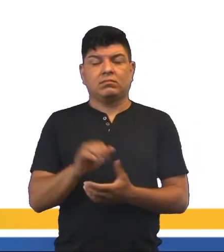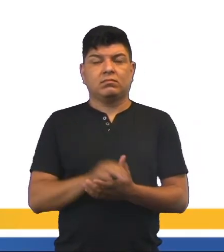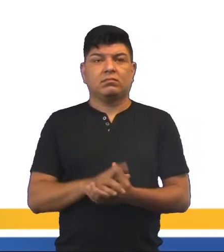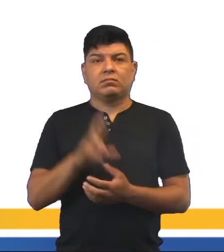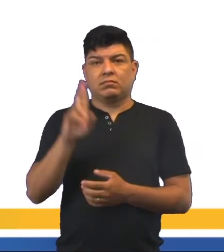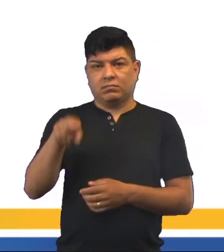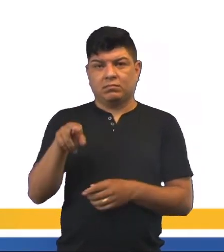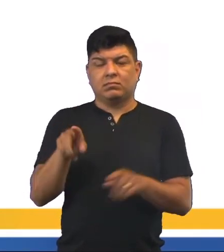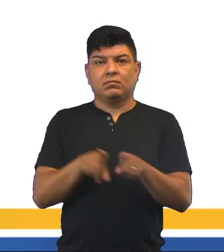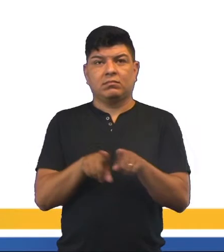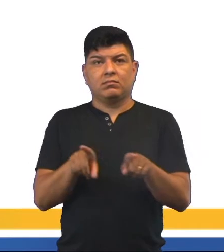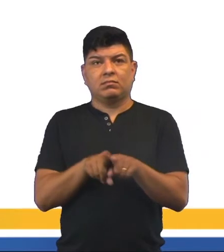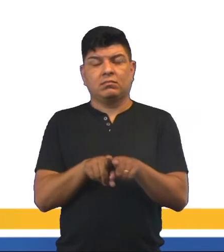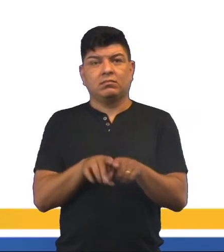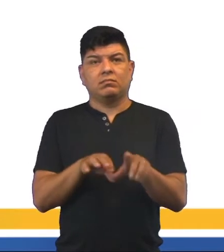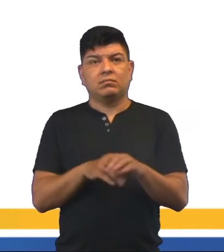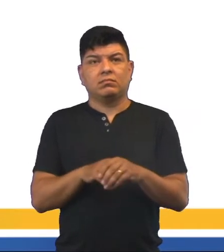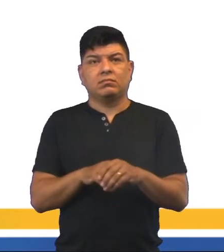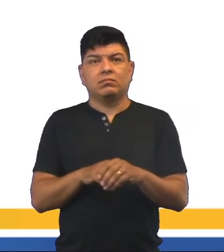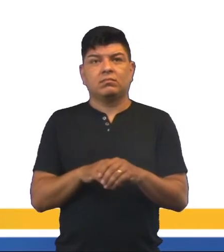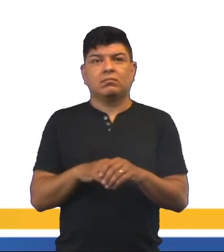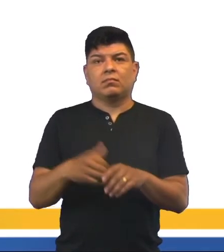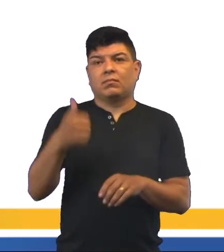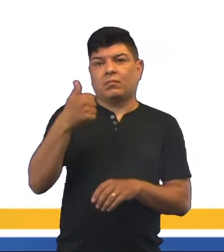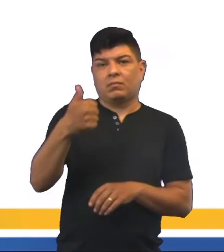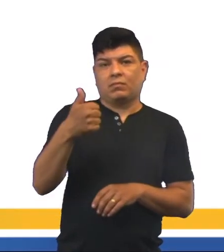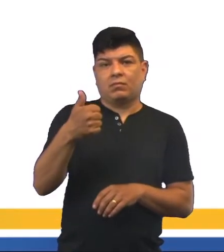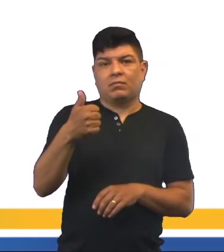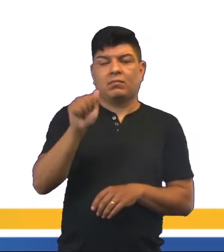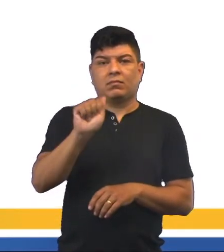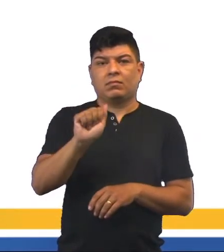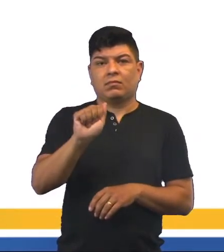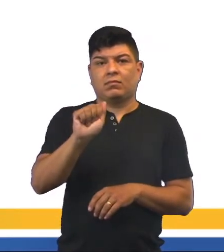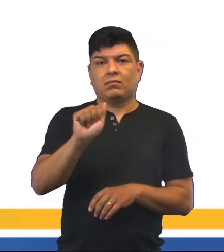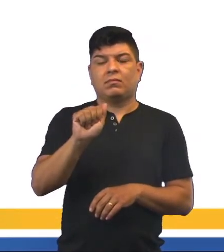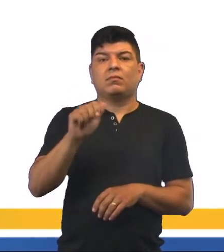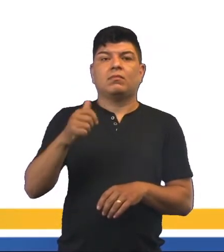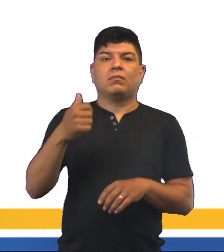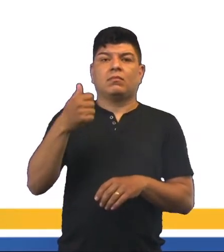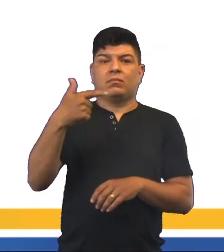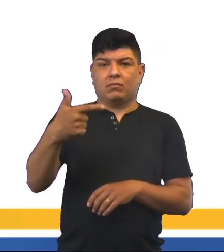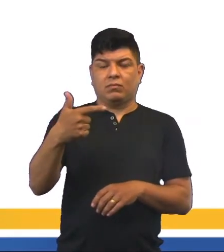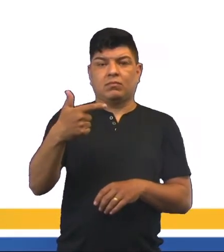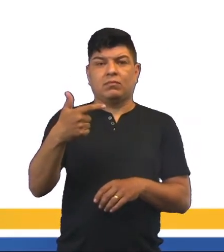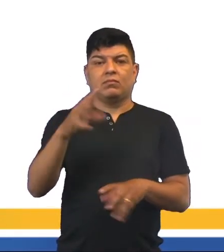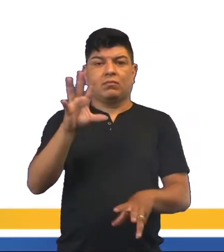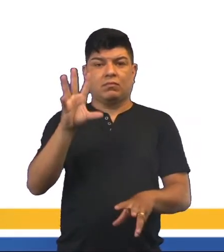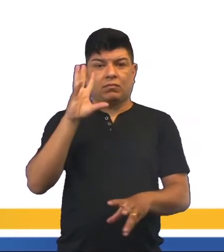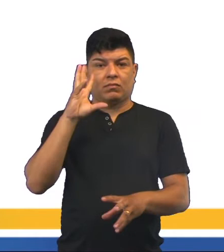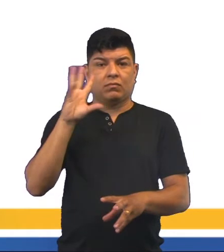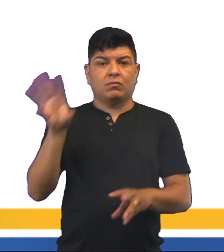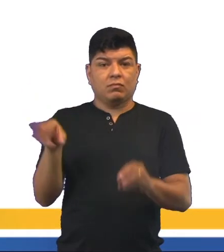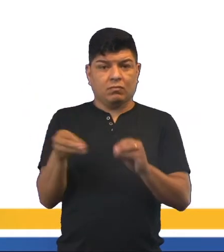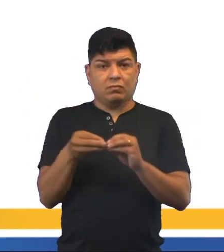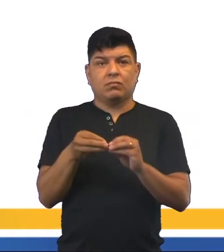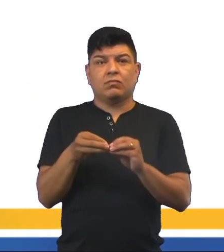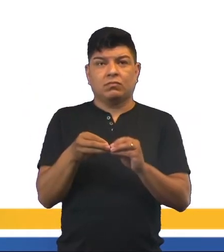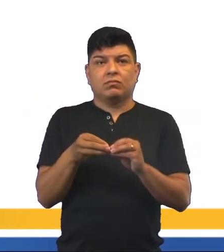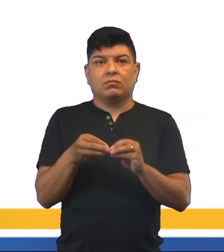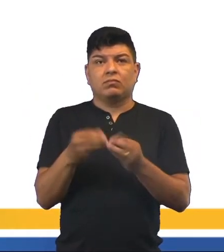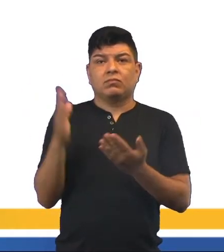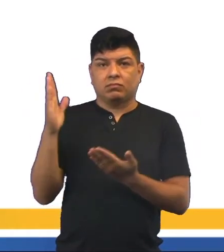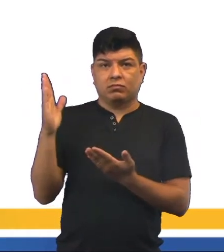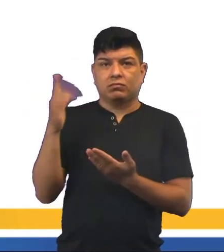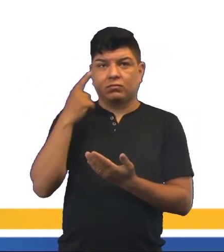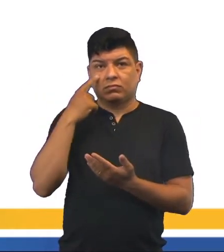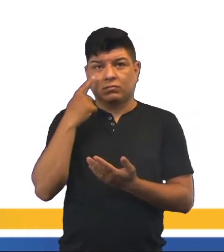semelhança, a área do polígono 1 e a linha, a área do polígono 2. Concluímos que eu posso usar essa fórmula